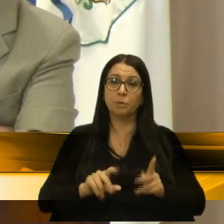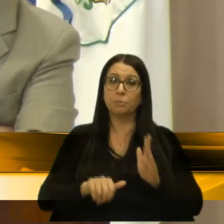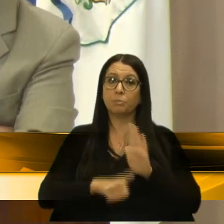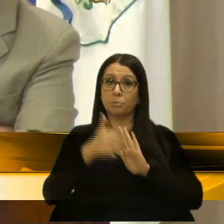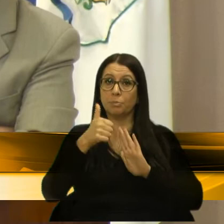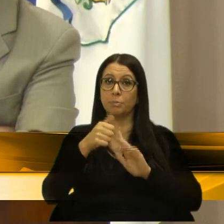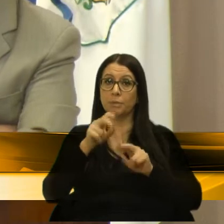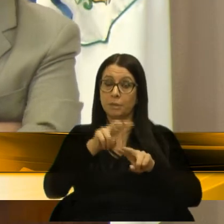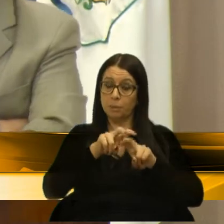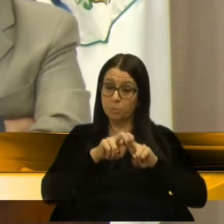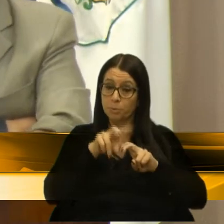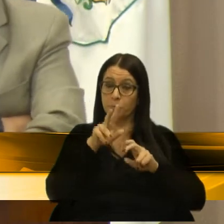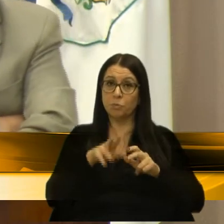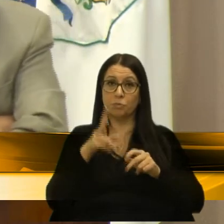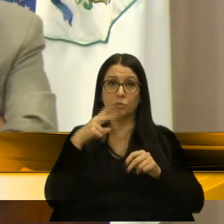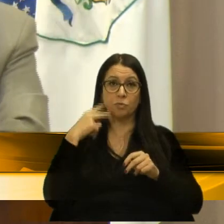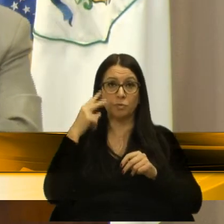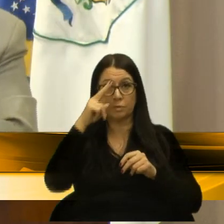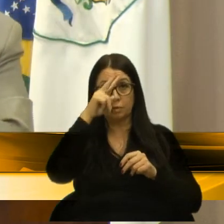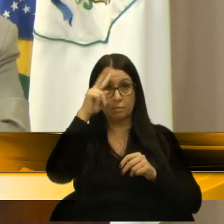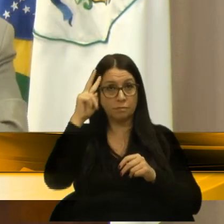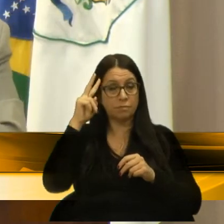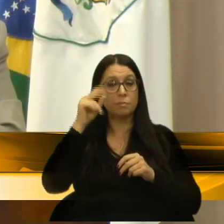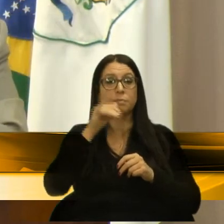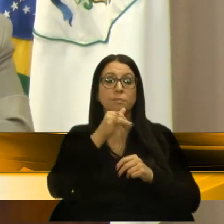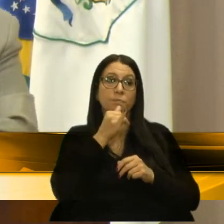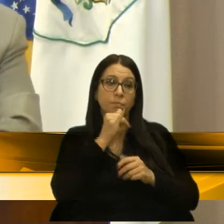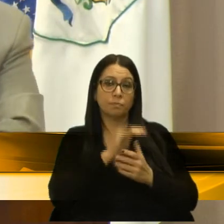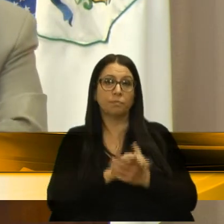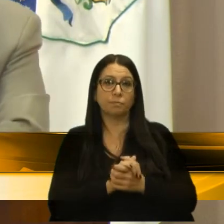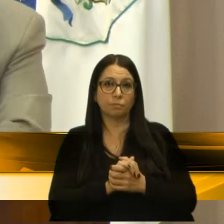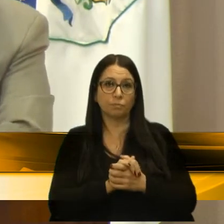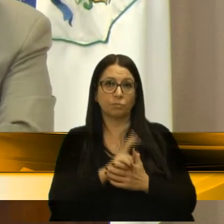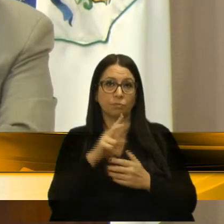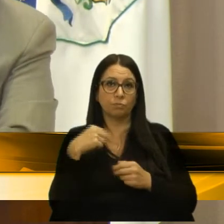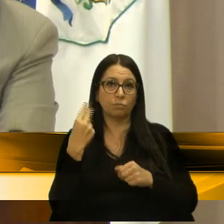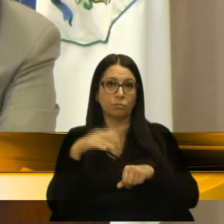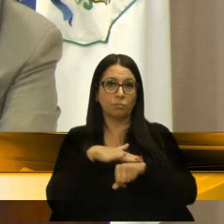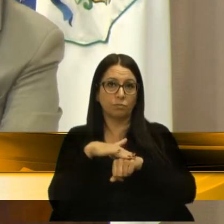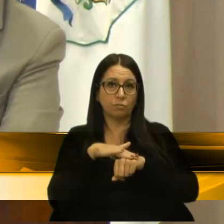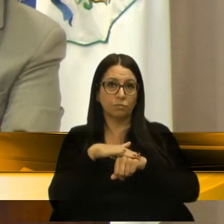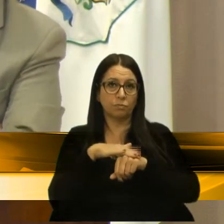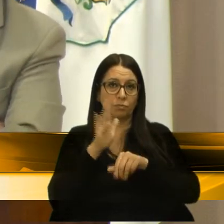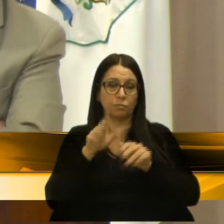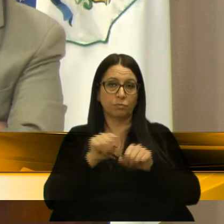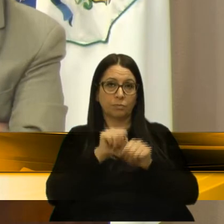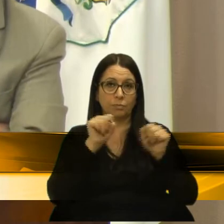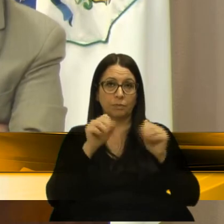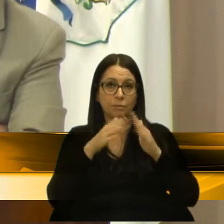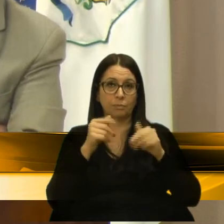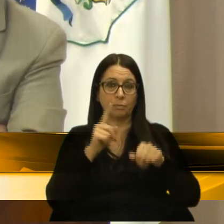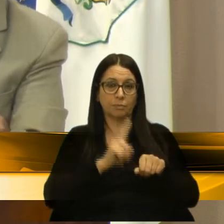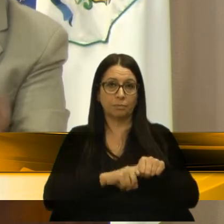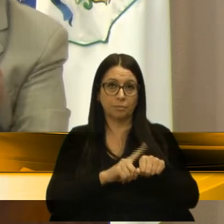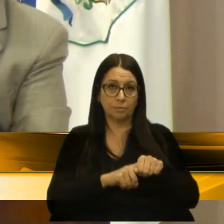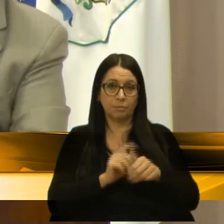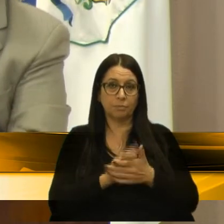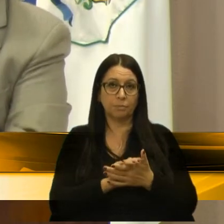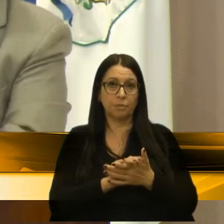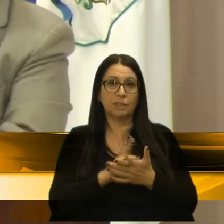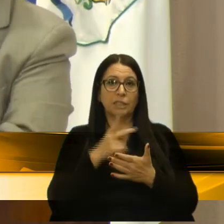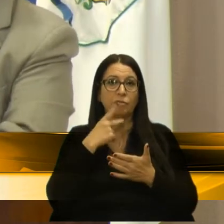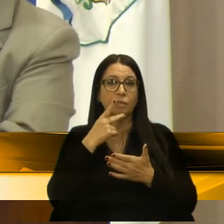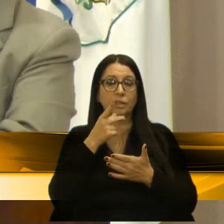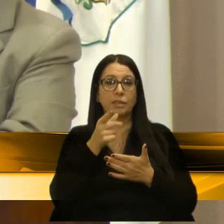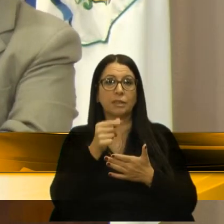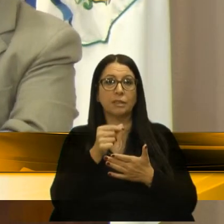E é por isso, hoje o vereador Velocino Ues, por exemplo, quando nós conversávamos de manhã cedo, nos pediu espaço, vereador, para falar, por